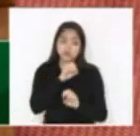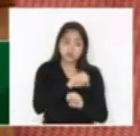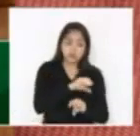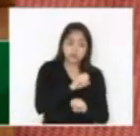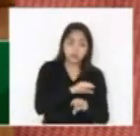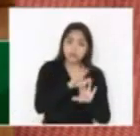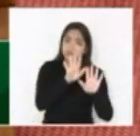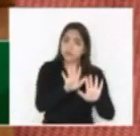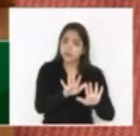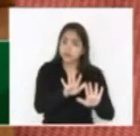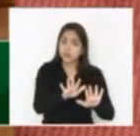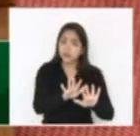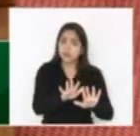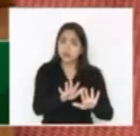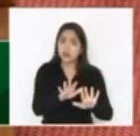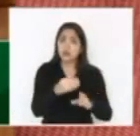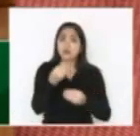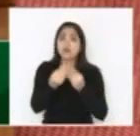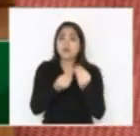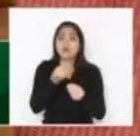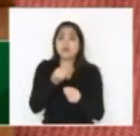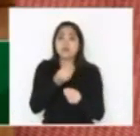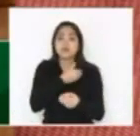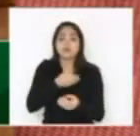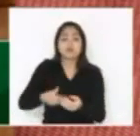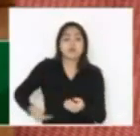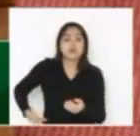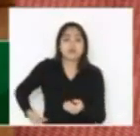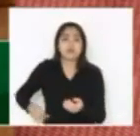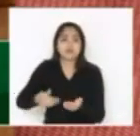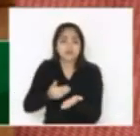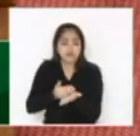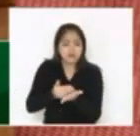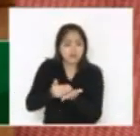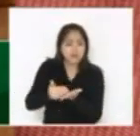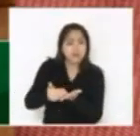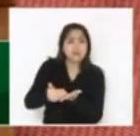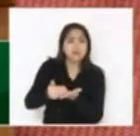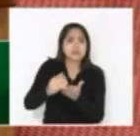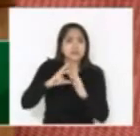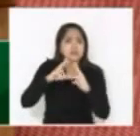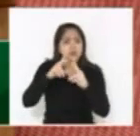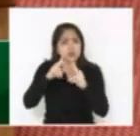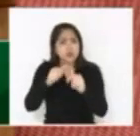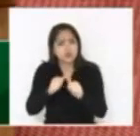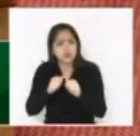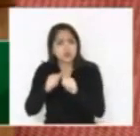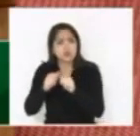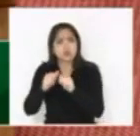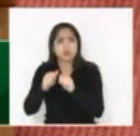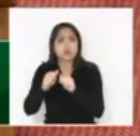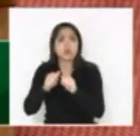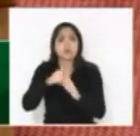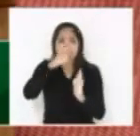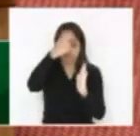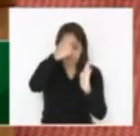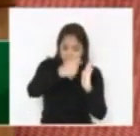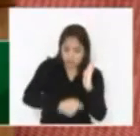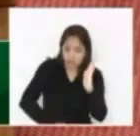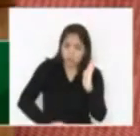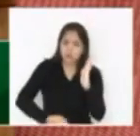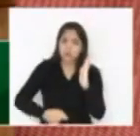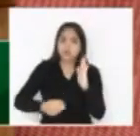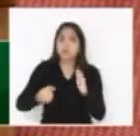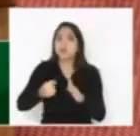lá. Como é que o governo vai implantar tudo aqui? Vai ter que fazer concurso público de novo. Quanto é que vai custar